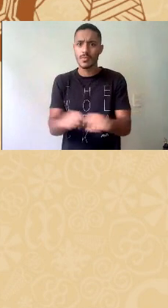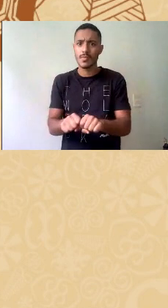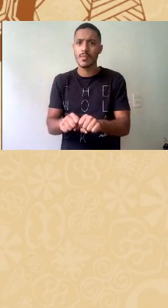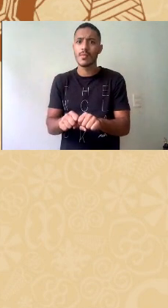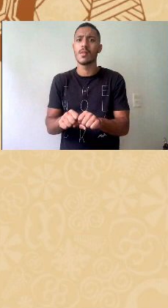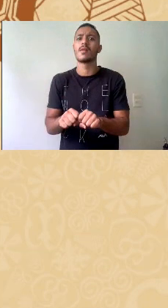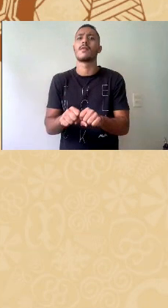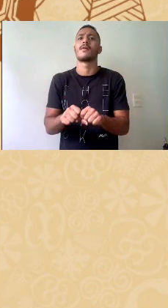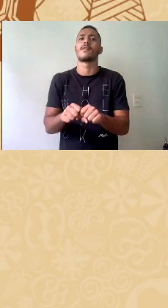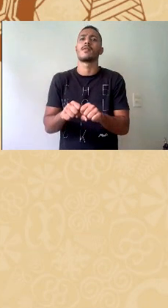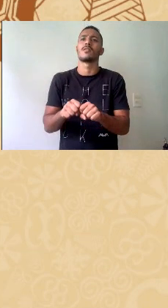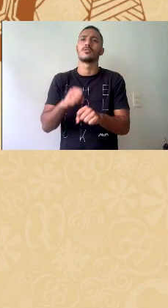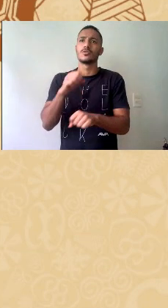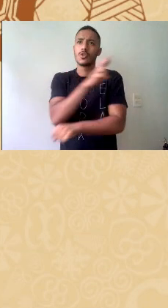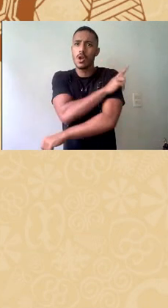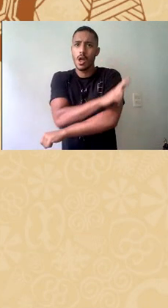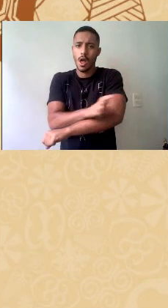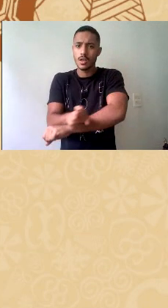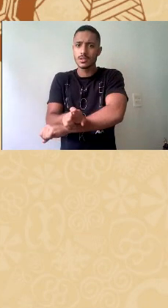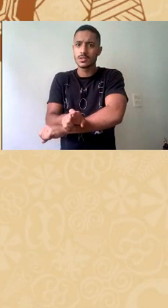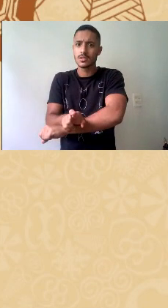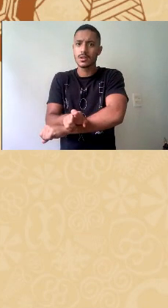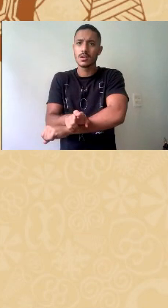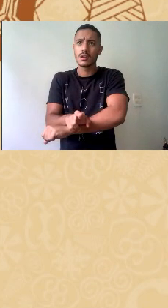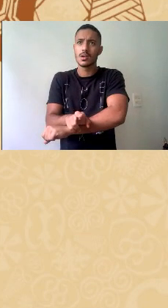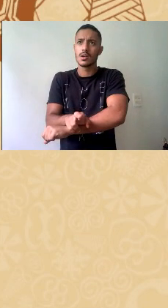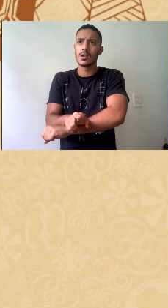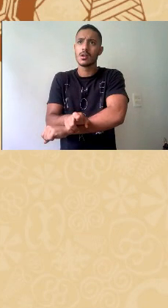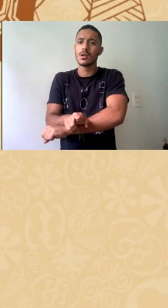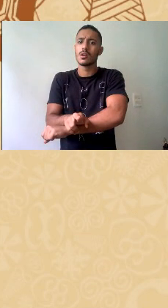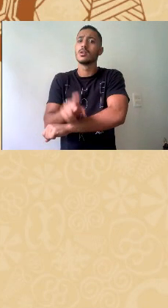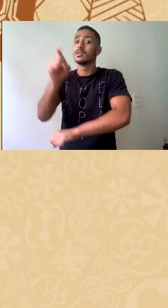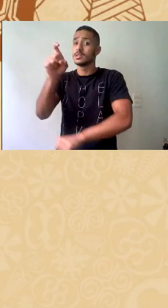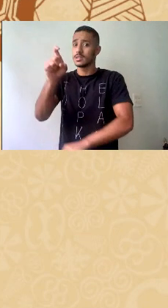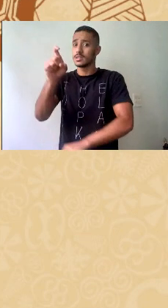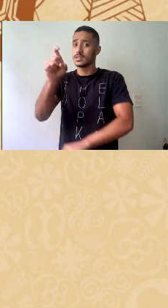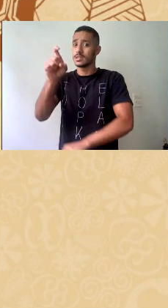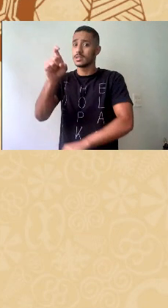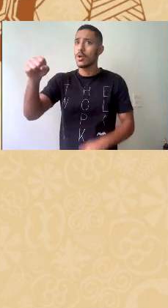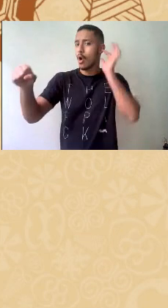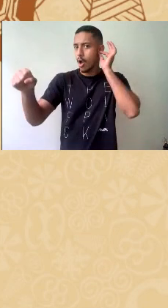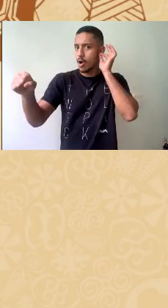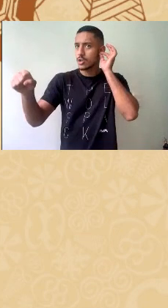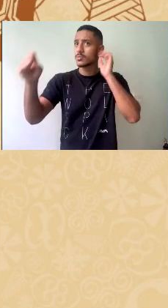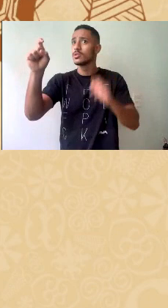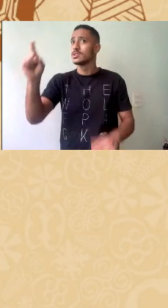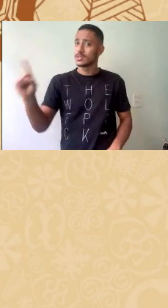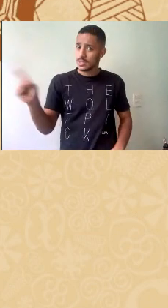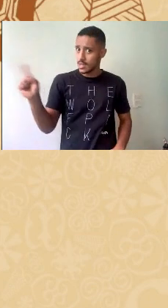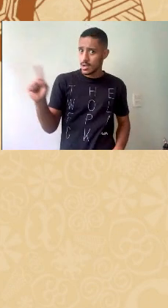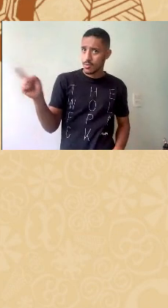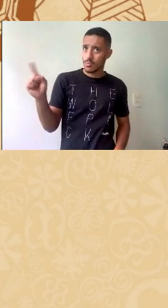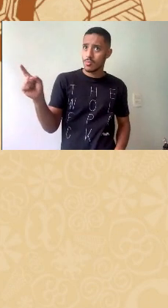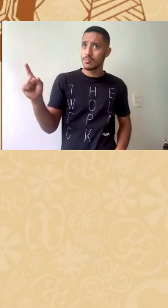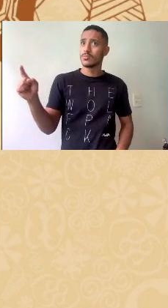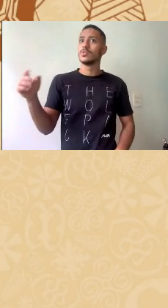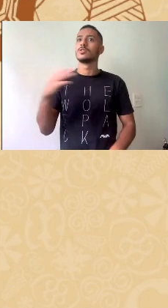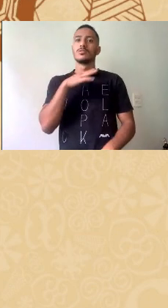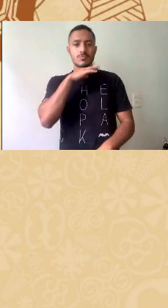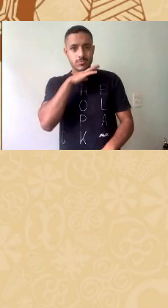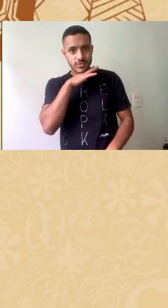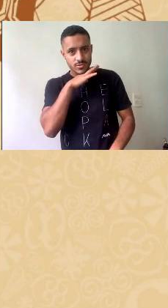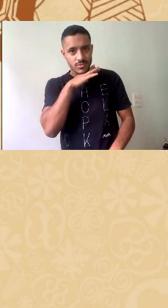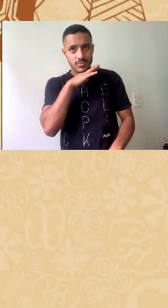raça. Se sim, ótimo. Se não, tem que fazer tudo de novo. Tem que voltar lá no movimento social, né,